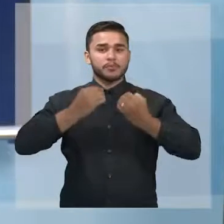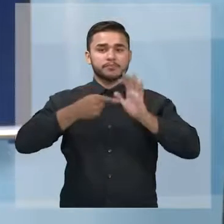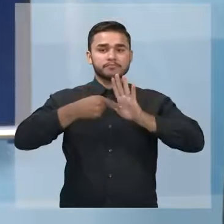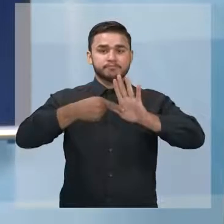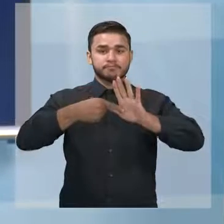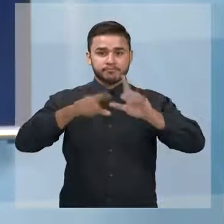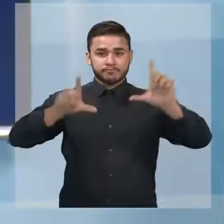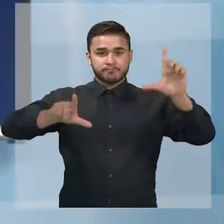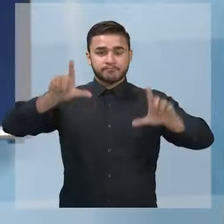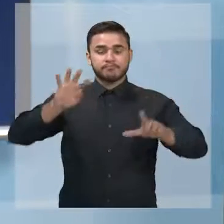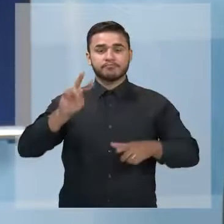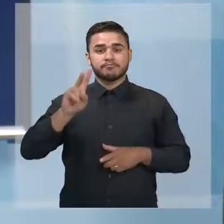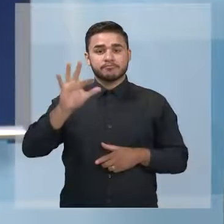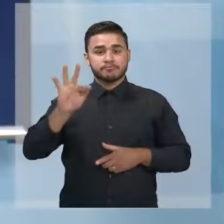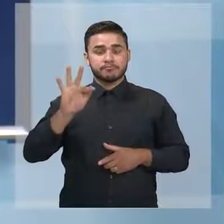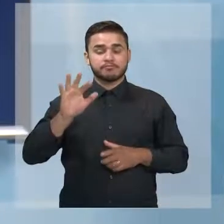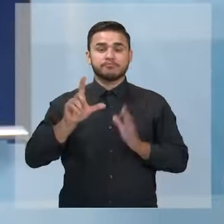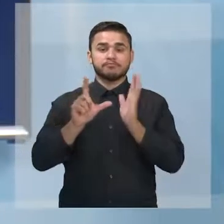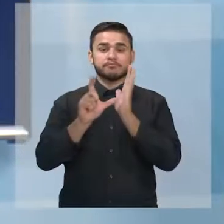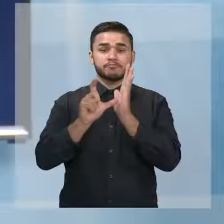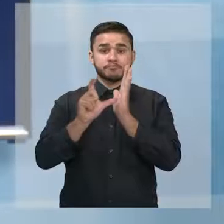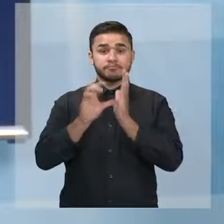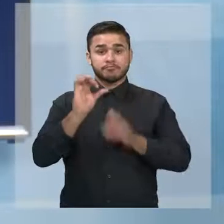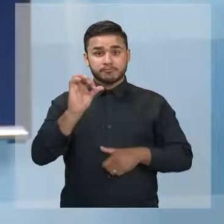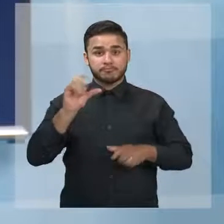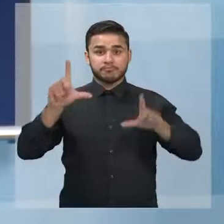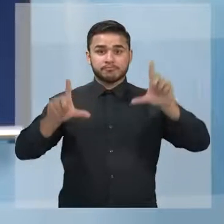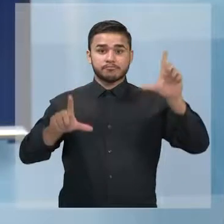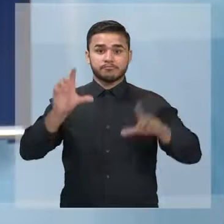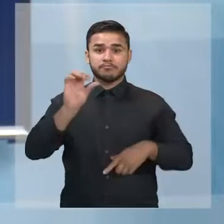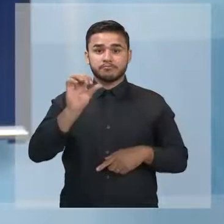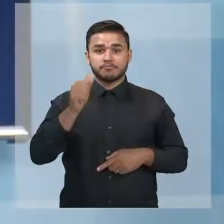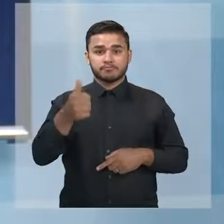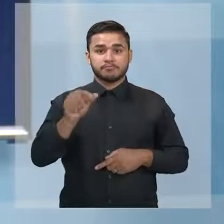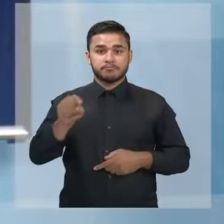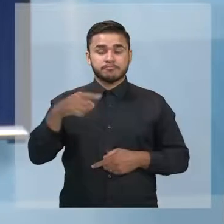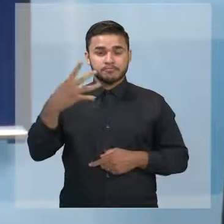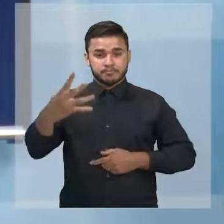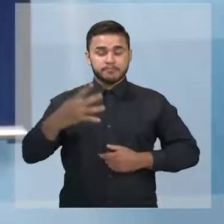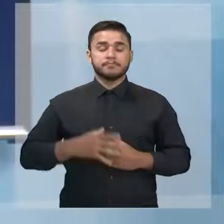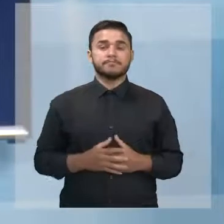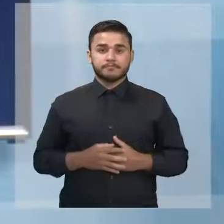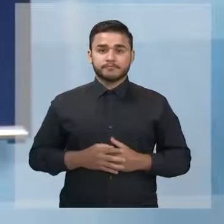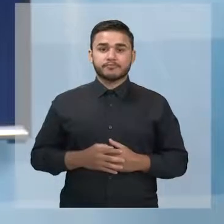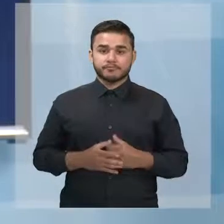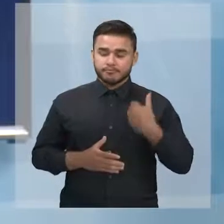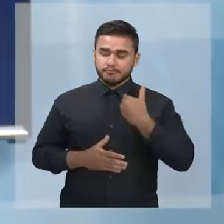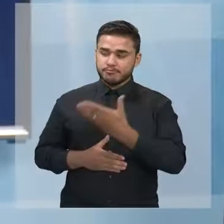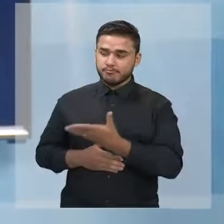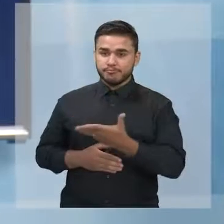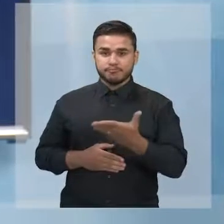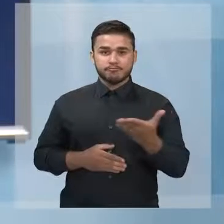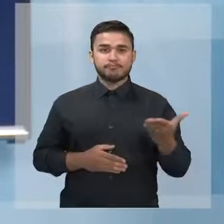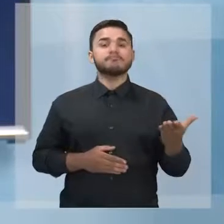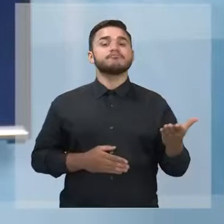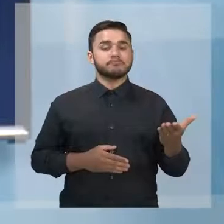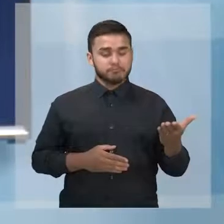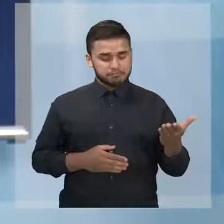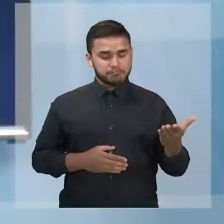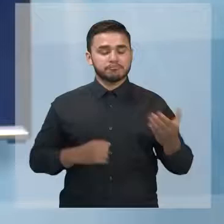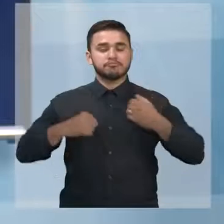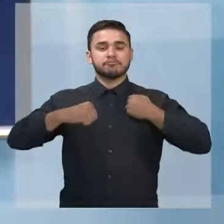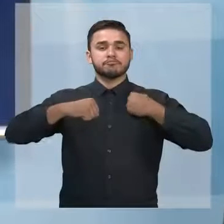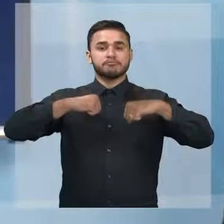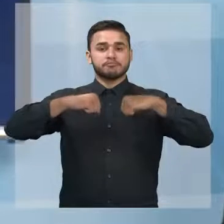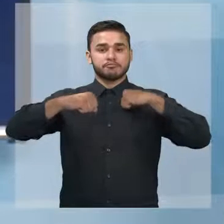pela TV Fortaleza, canal 6 da Multiplay e 61.4 digital. E para isso, nós temos o privilégio de contar